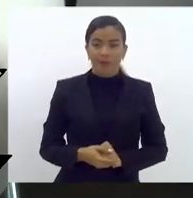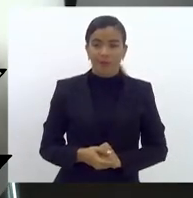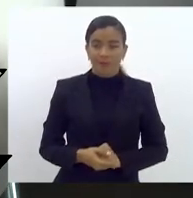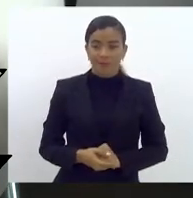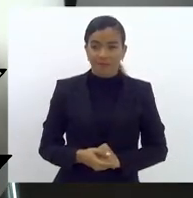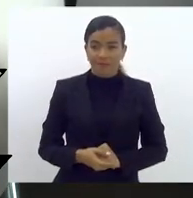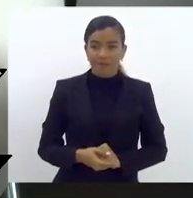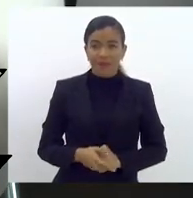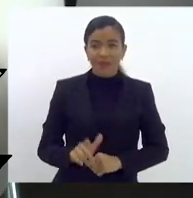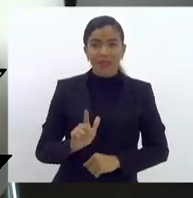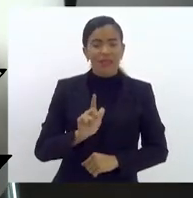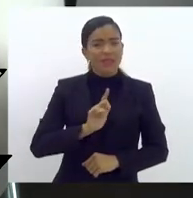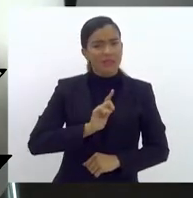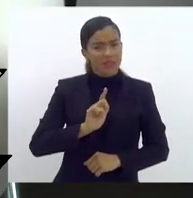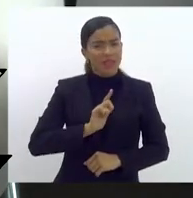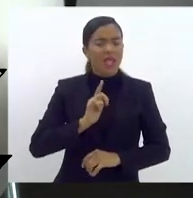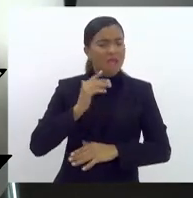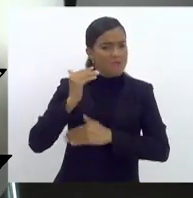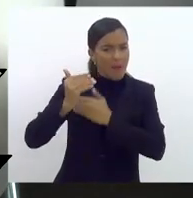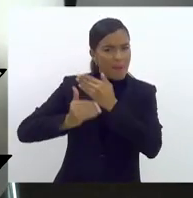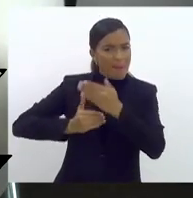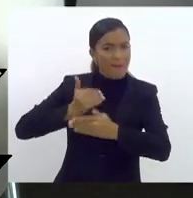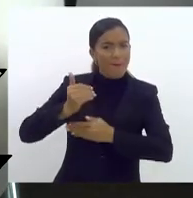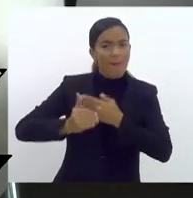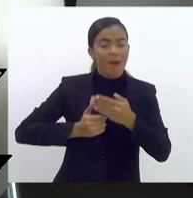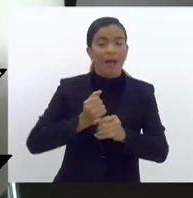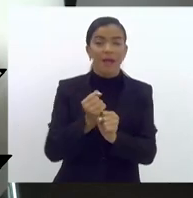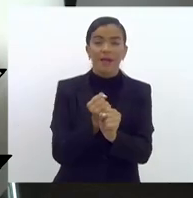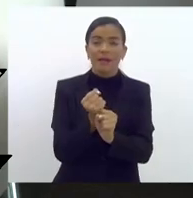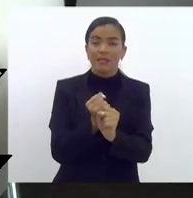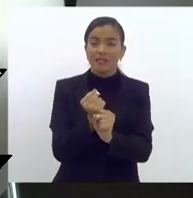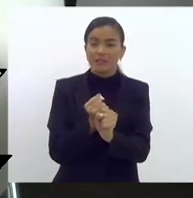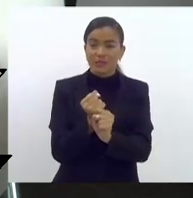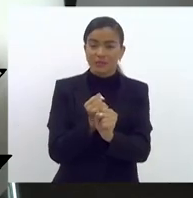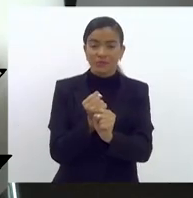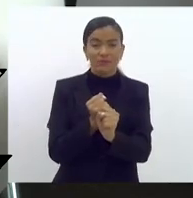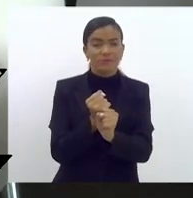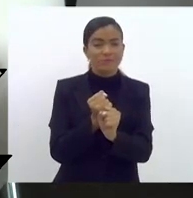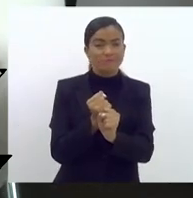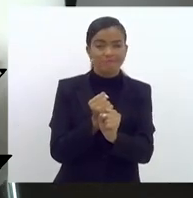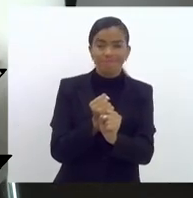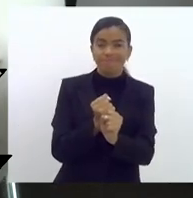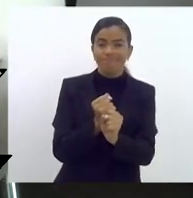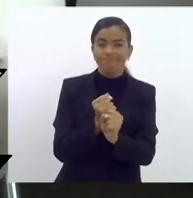tem a vida ao longo desses últimos anos distorções